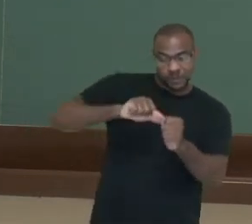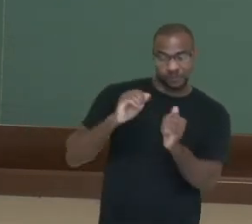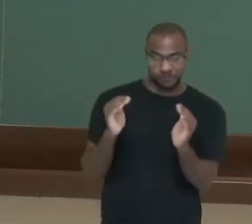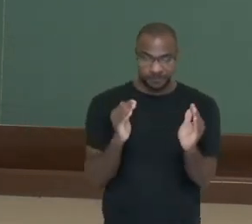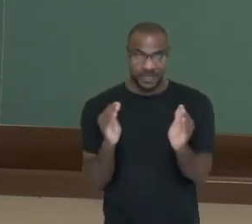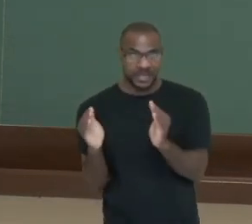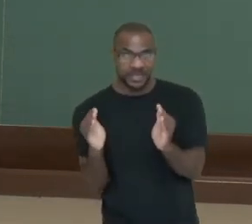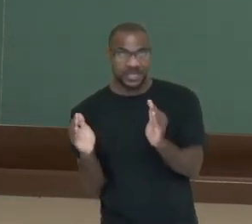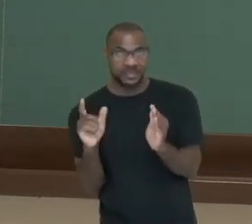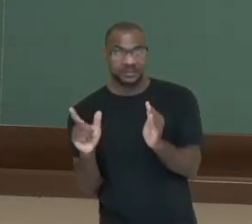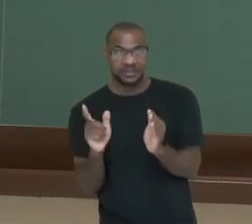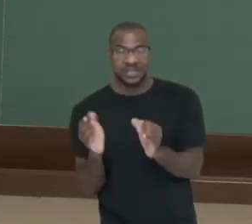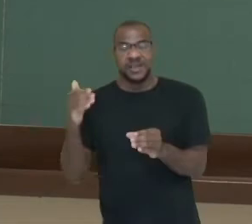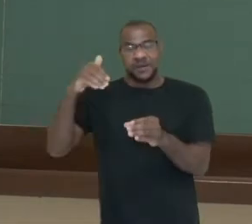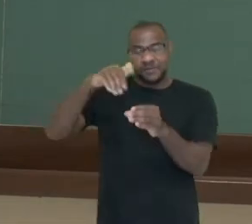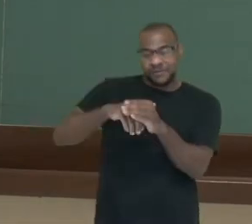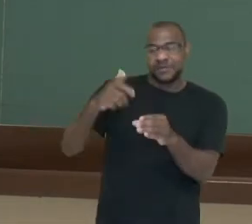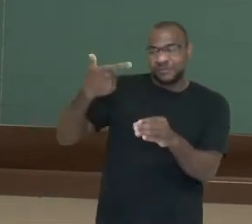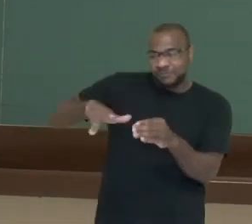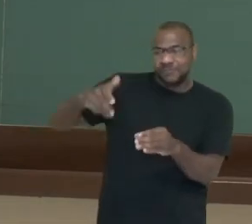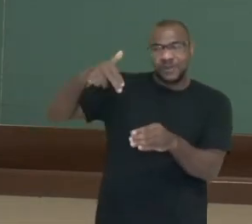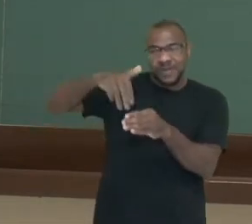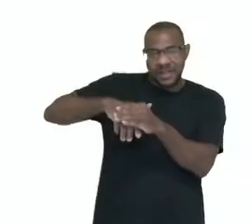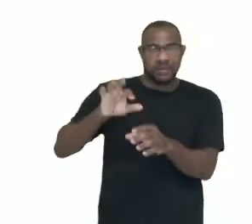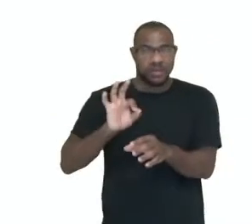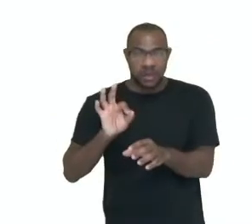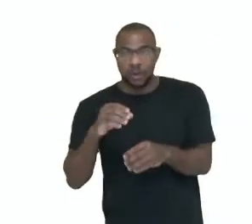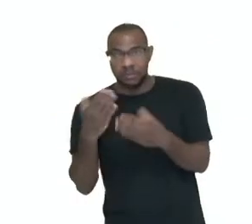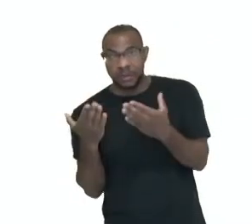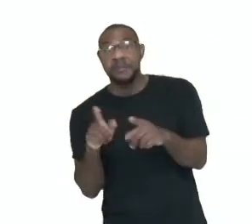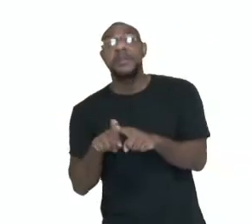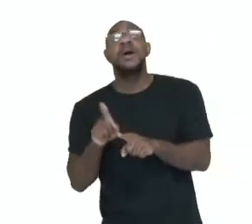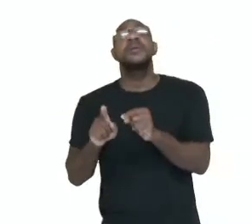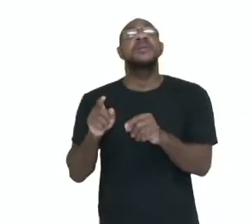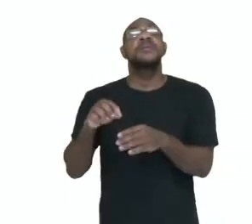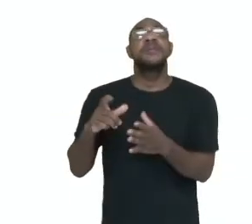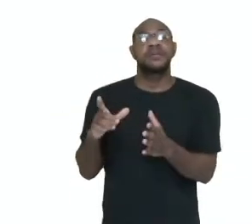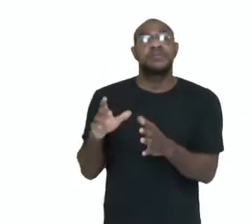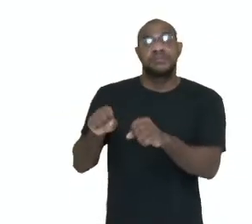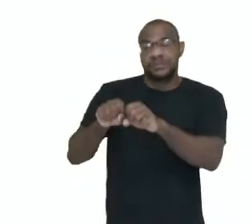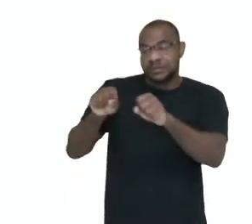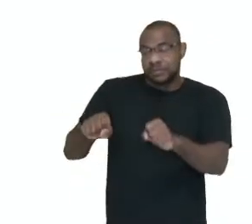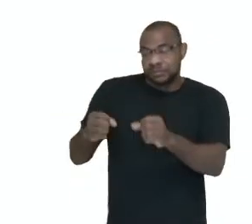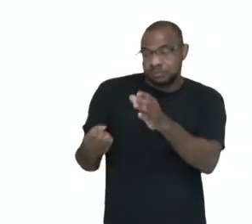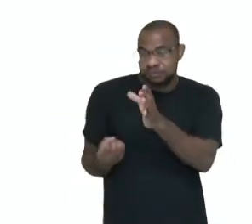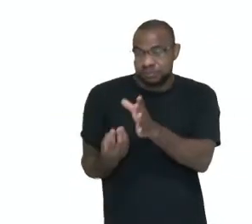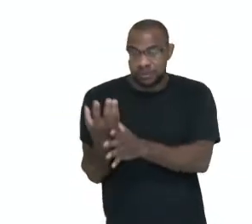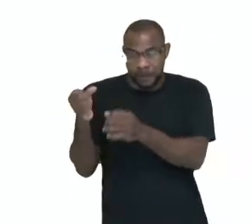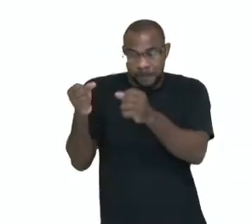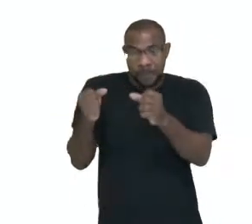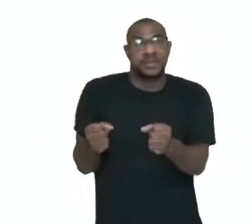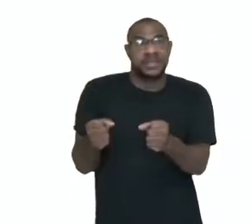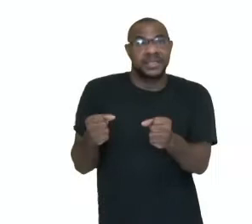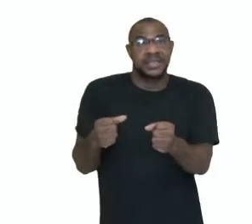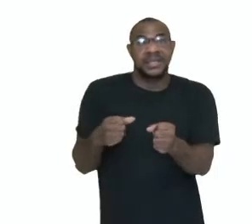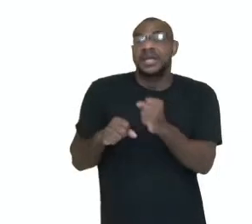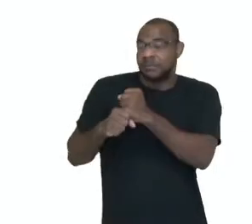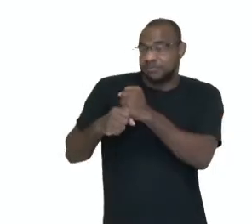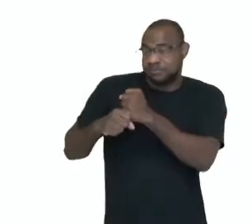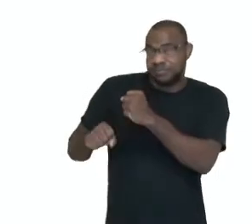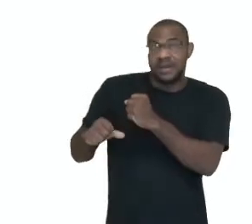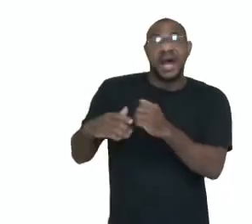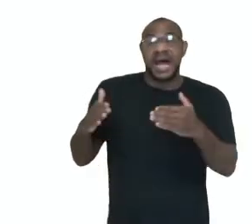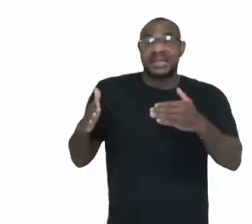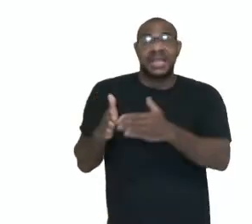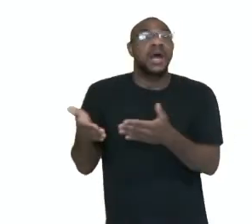períodos de reeleição ou não, mas vai literalmente sistematizando uma noção de poder que se estende até os